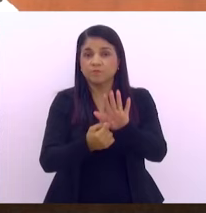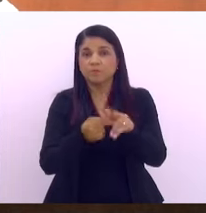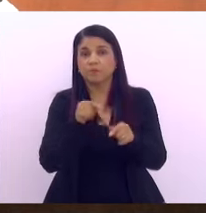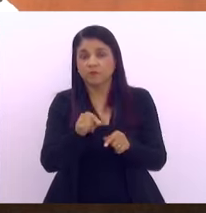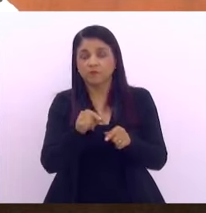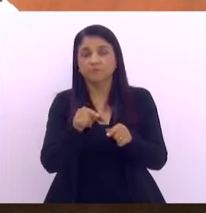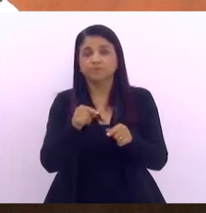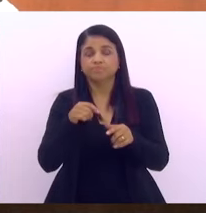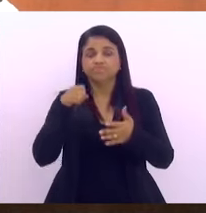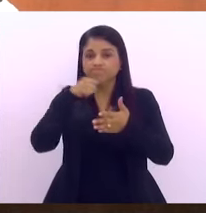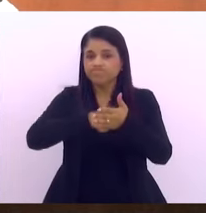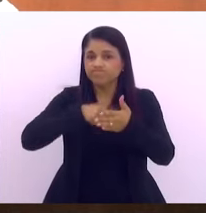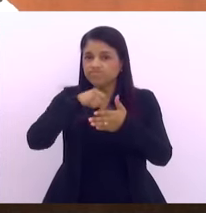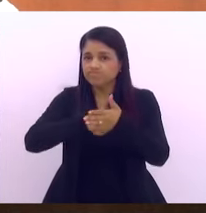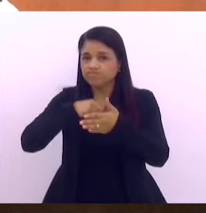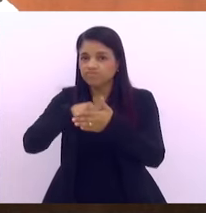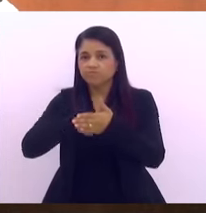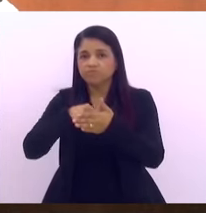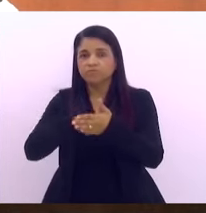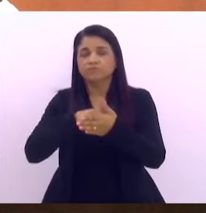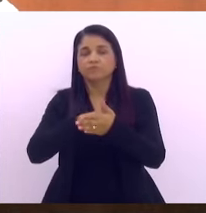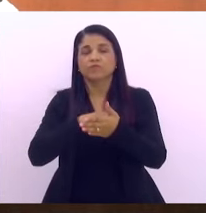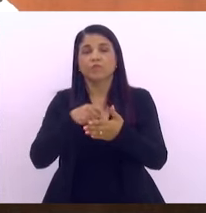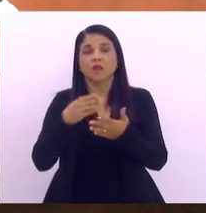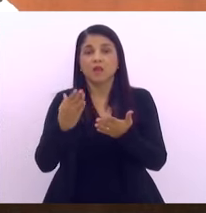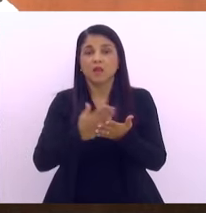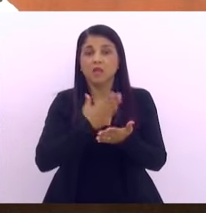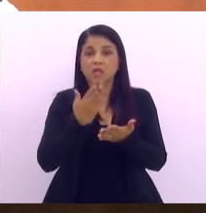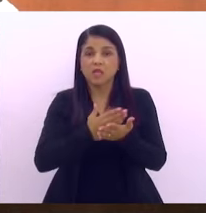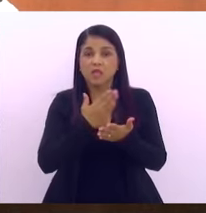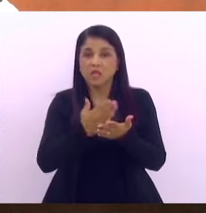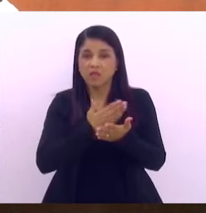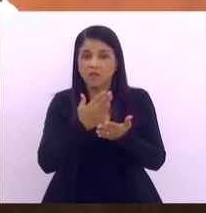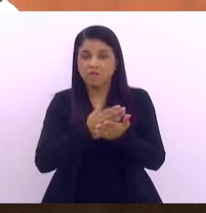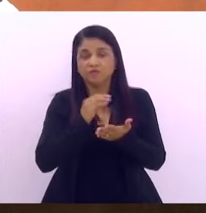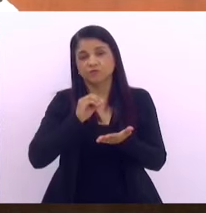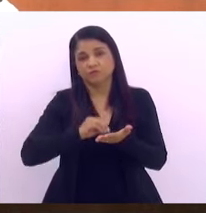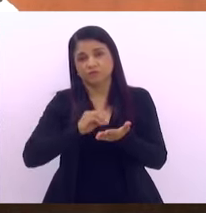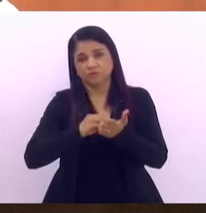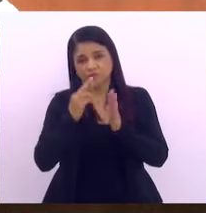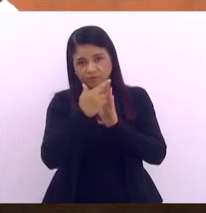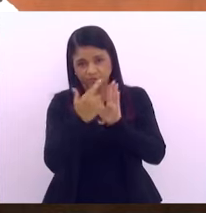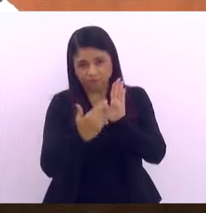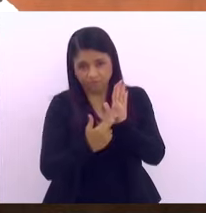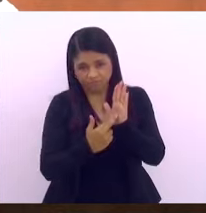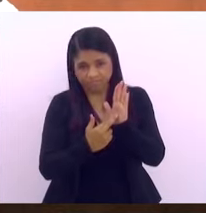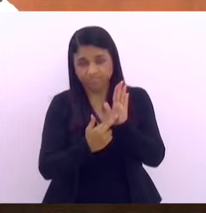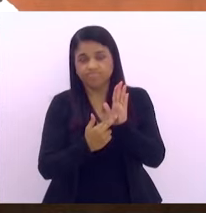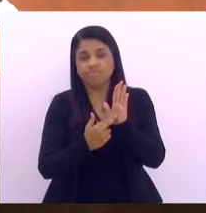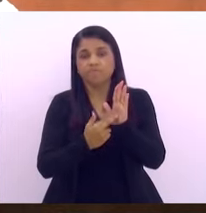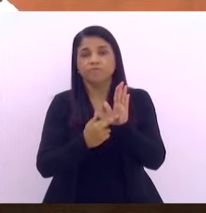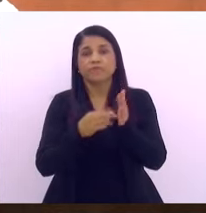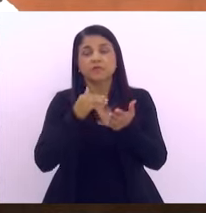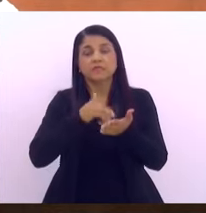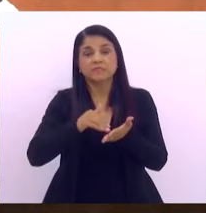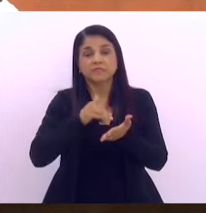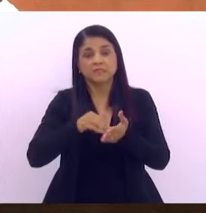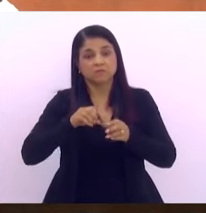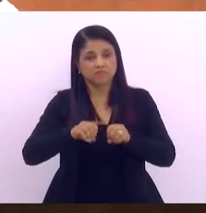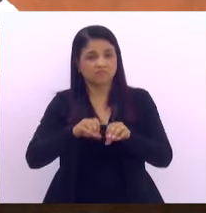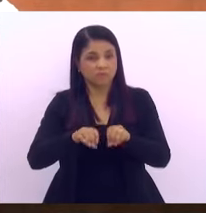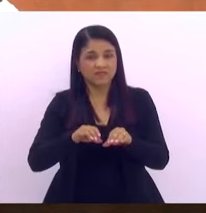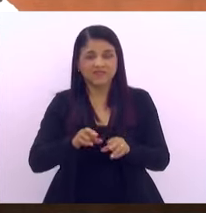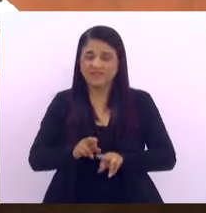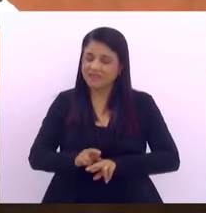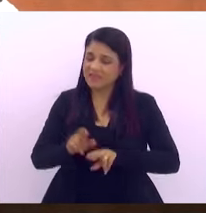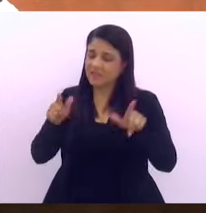uma aquisição de livros eivada de irregularidades feita pela Secretaria de Estado de Educação, que não tem nada a ver com essa iniciativa